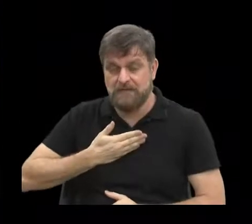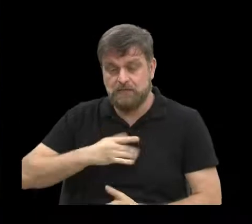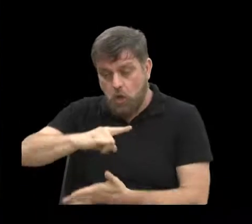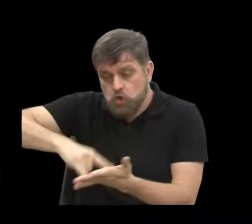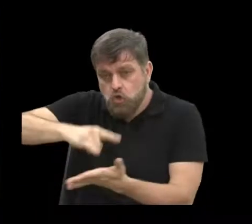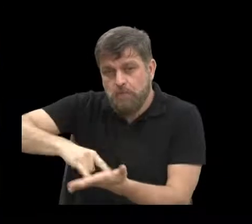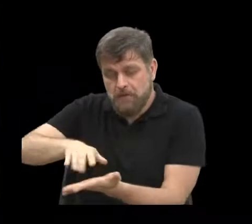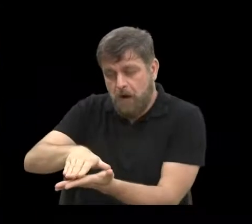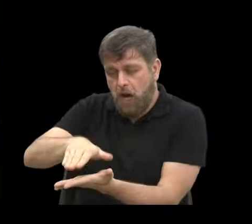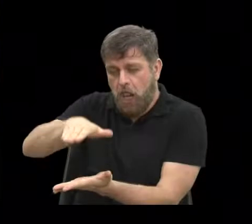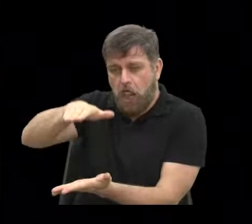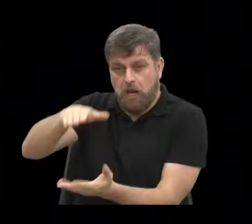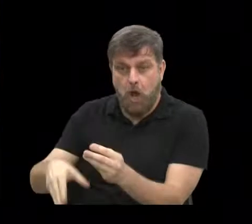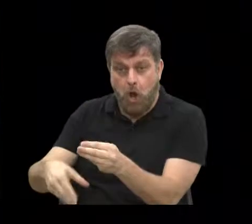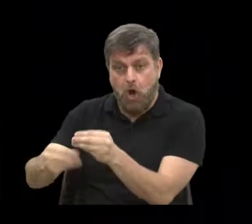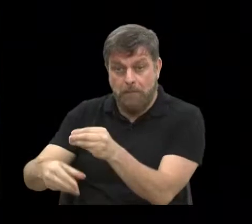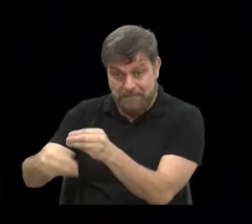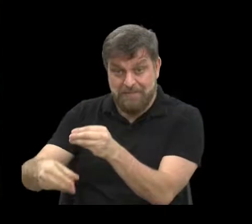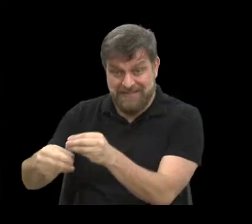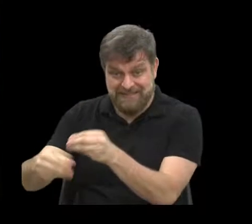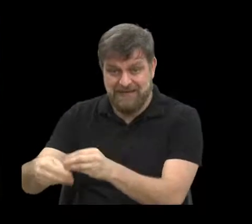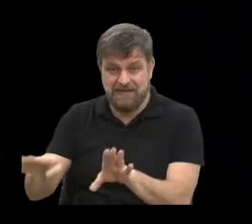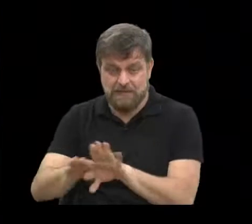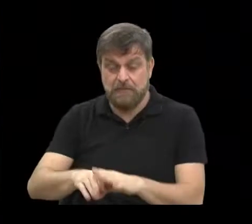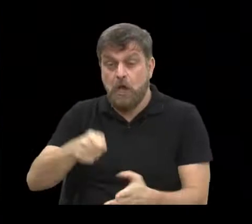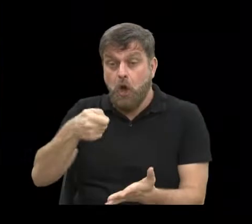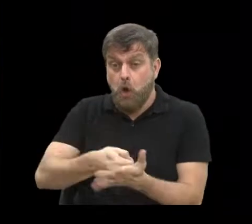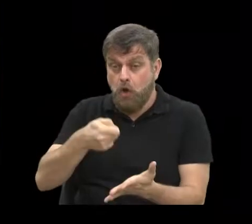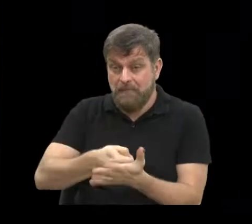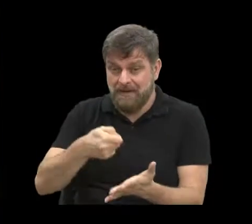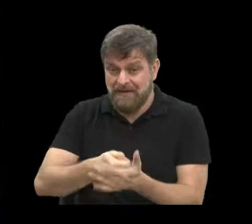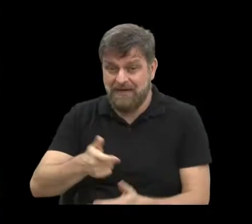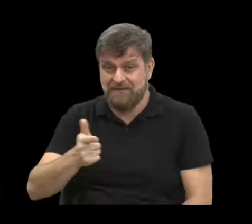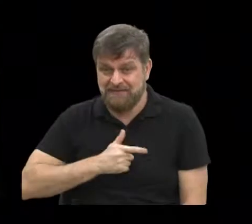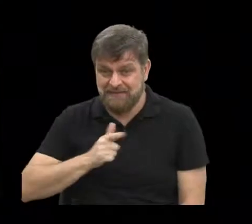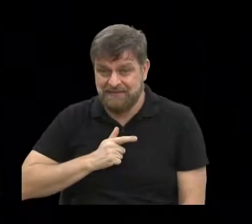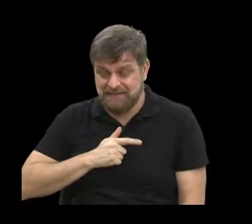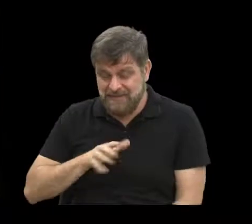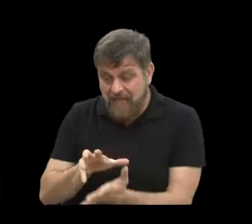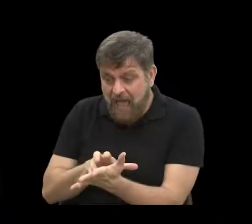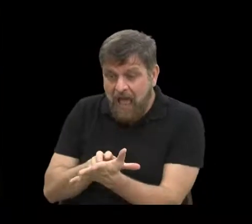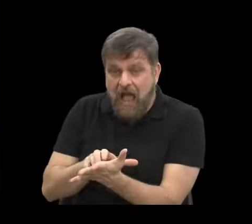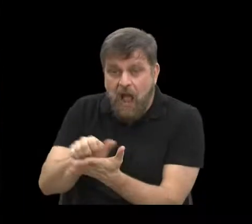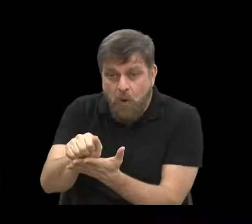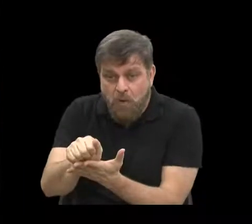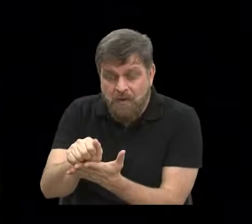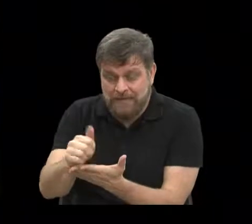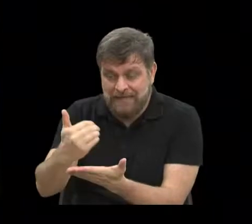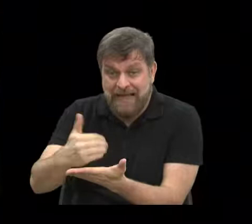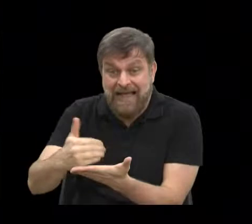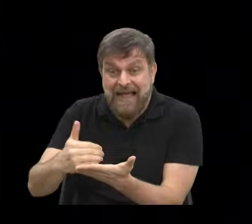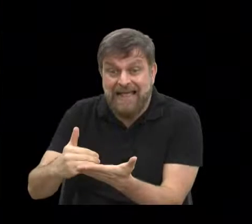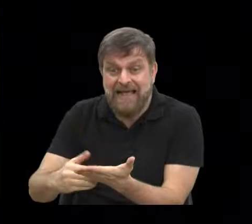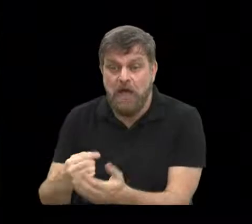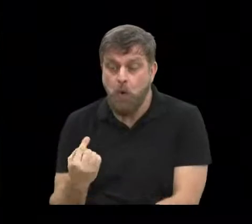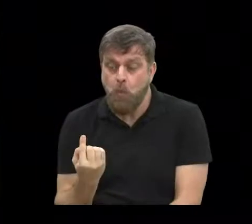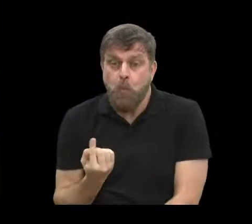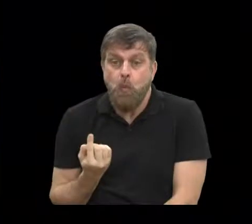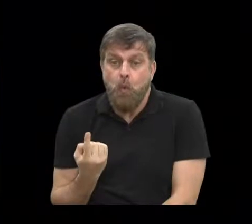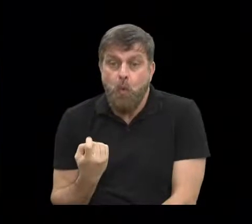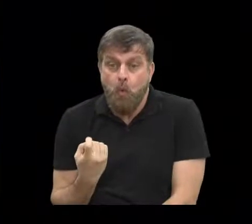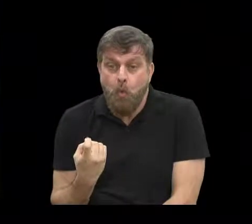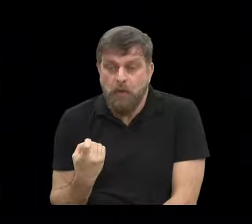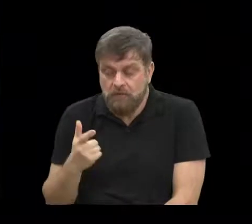tá ok? Também é obrigatório ter o cadastro único. É do cadastro único que a gente puxa